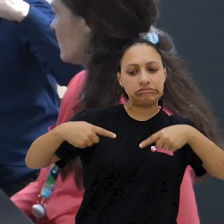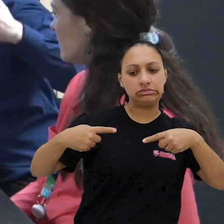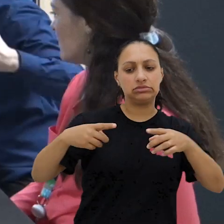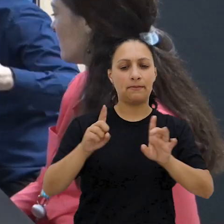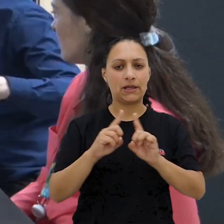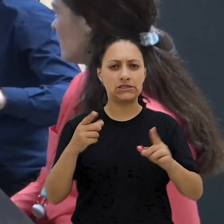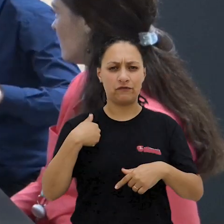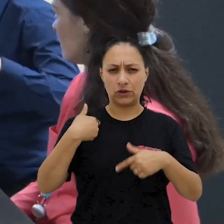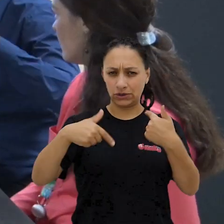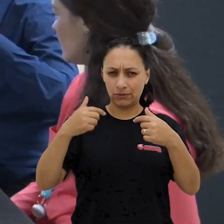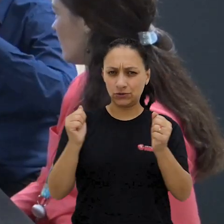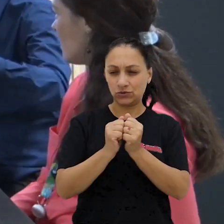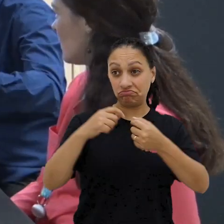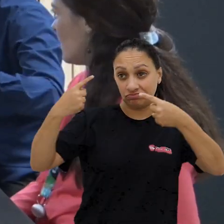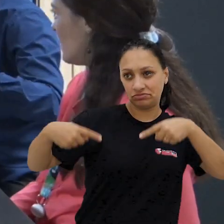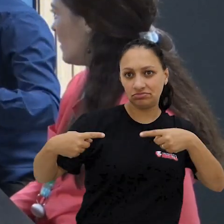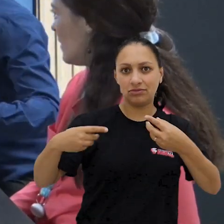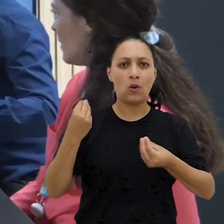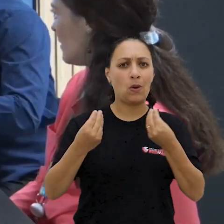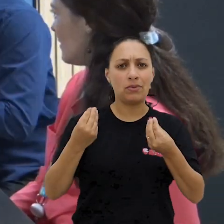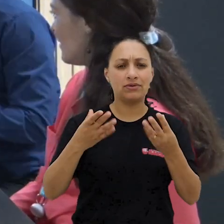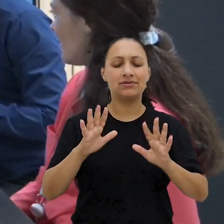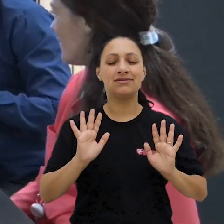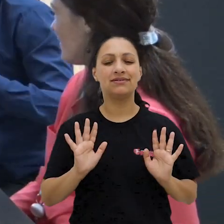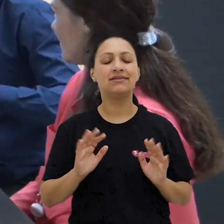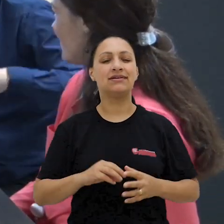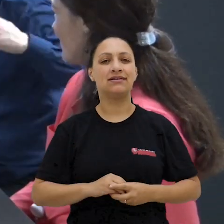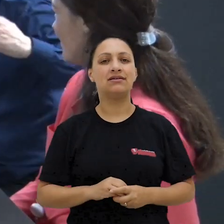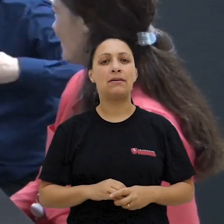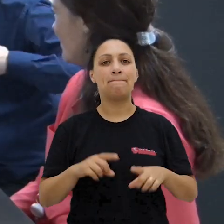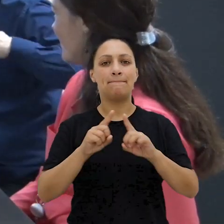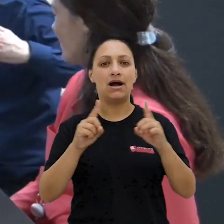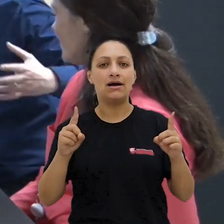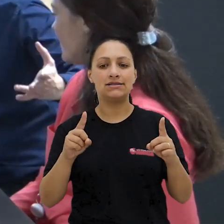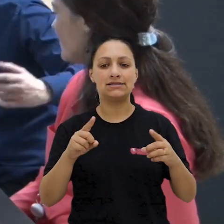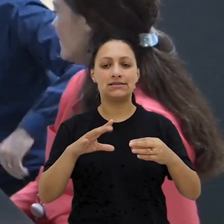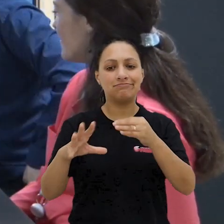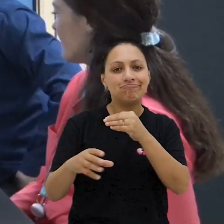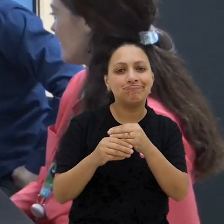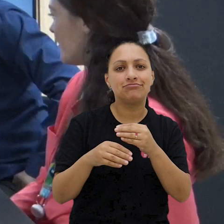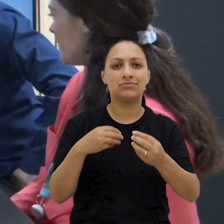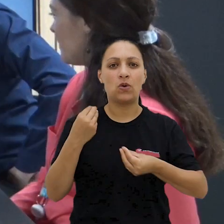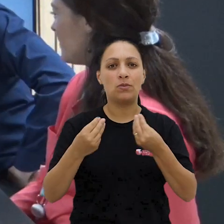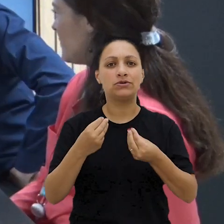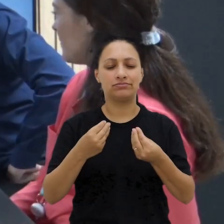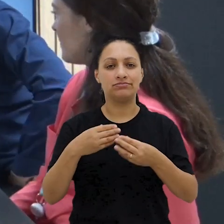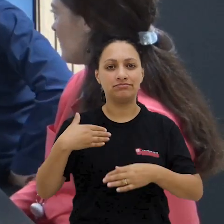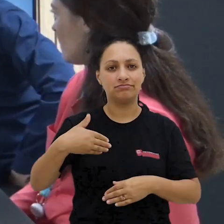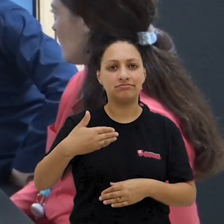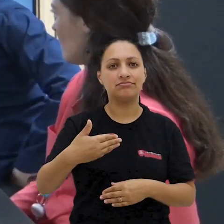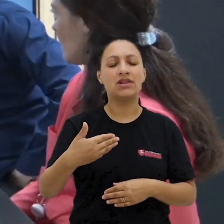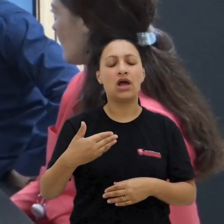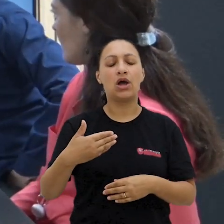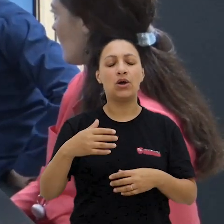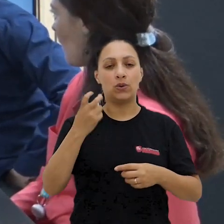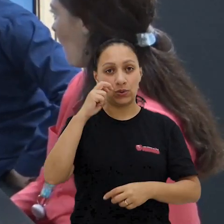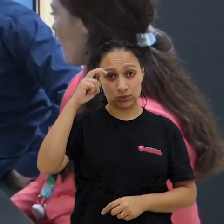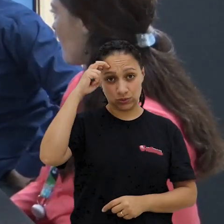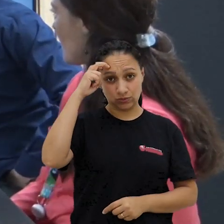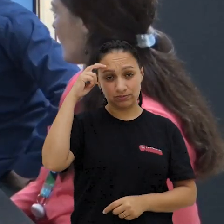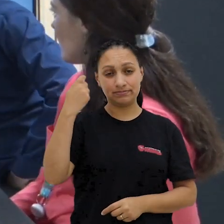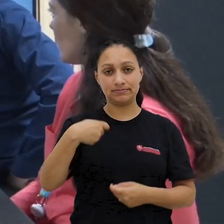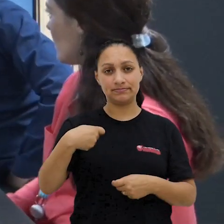eu vou trabalhar do lado do meu concorrente, eu vou como, né, coworkers, residentes. Essa cultura, eu acho